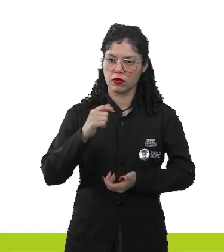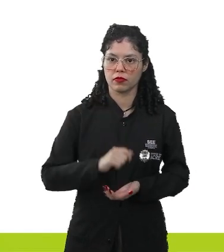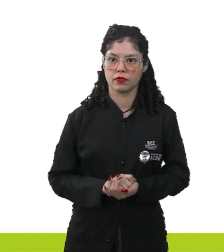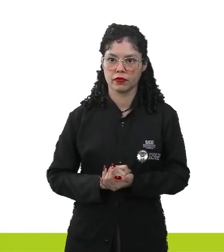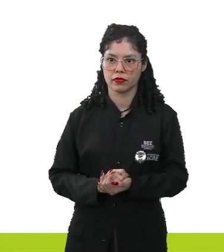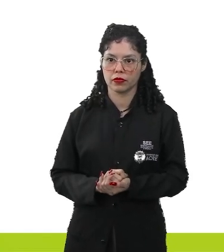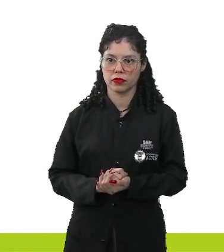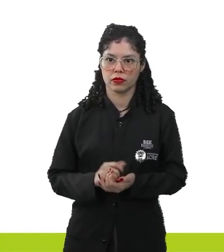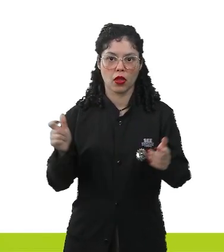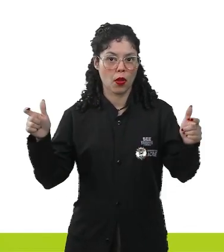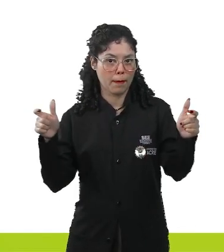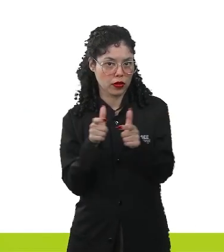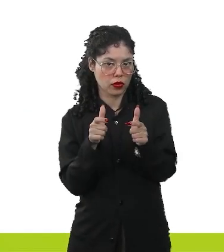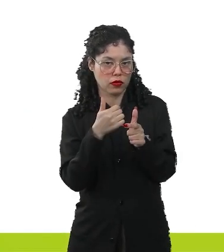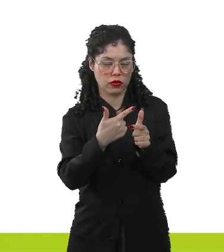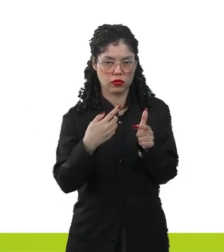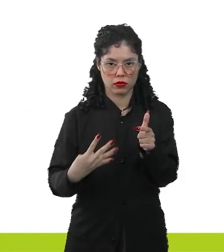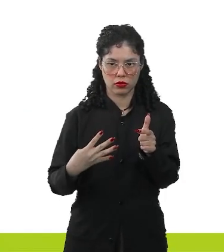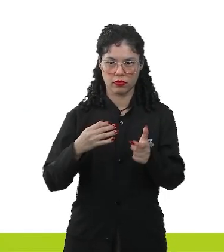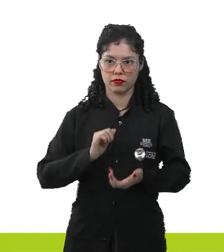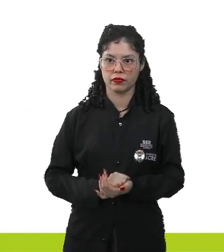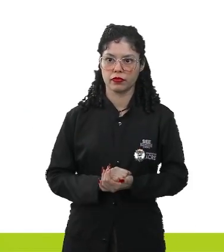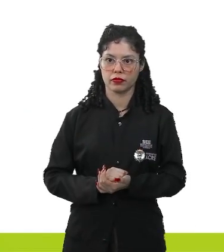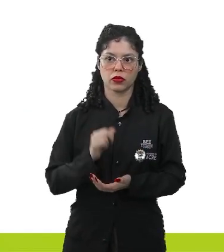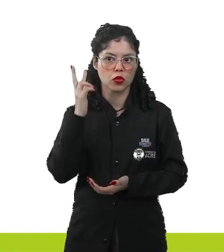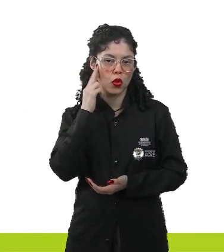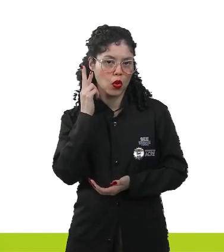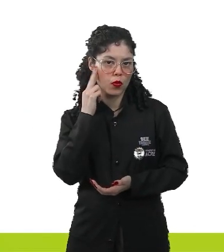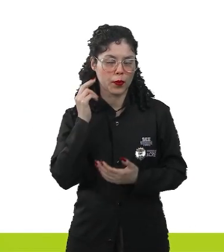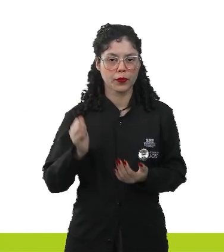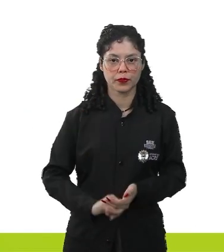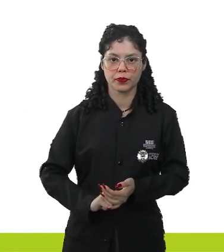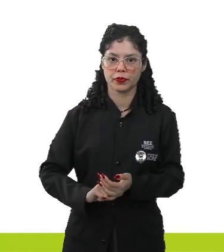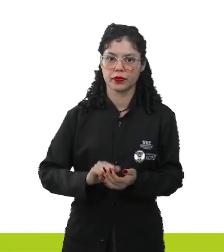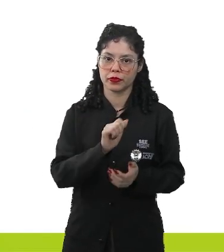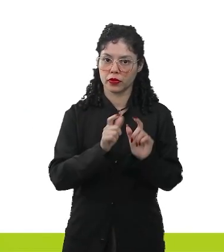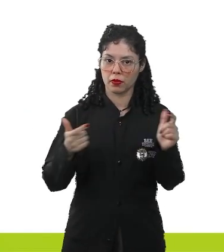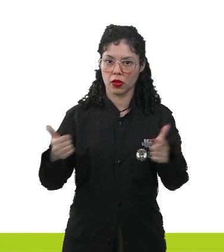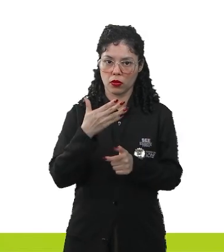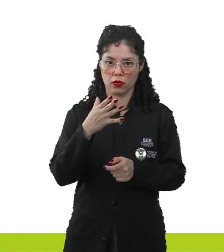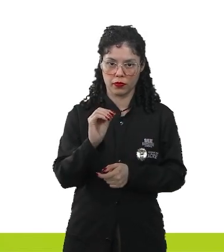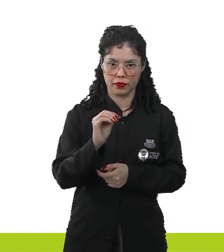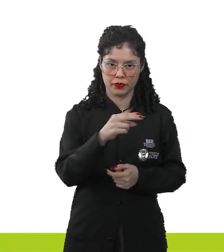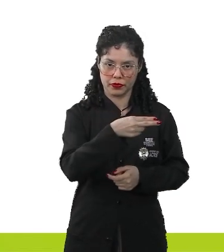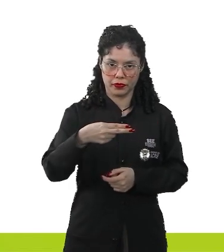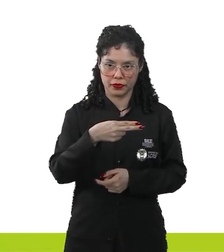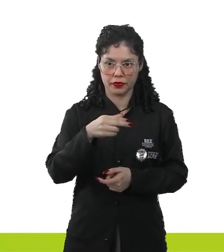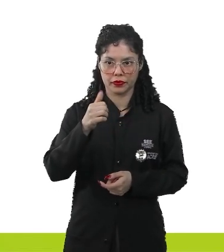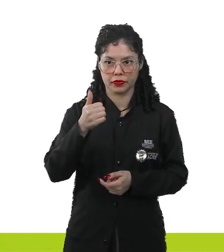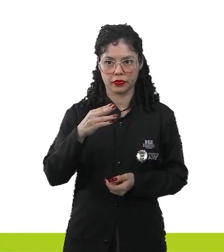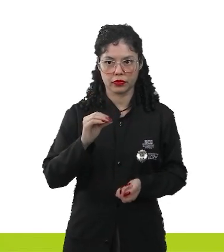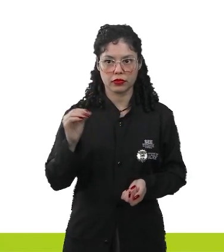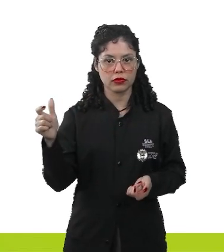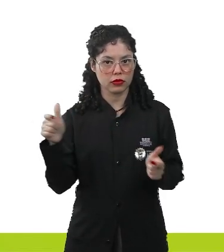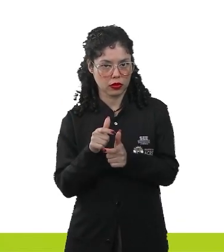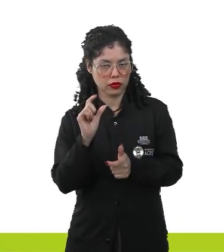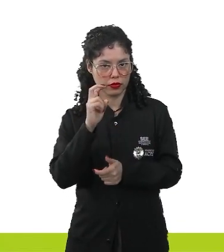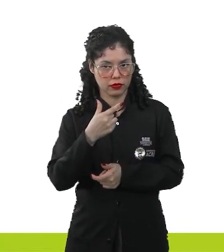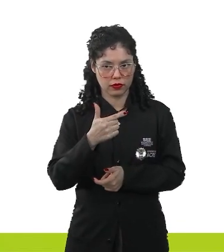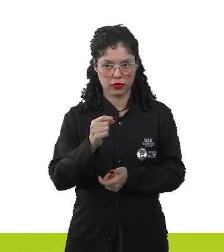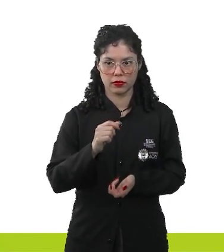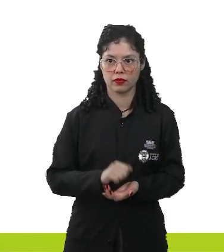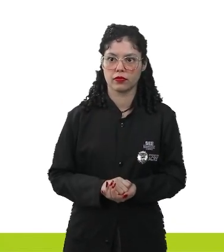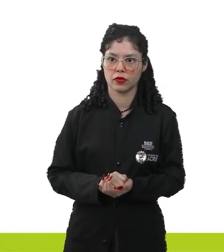e menor do que 24, normal quando o V0 for maior do que igual que 10 e menor do que 20,